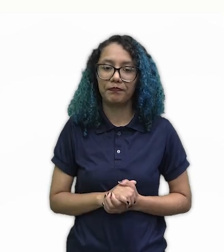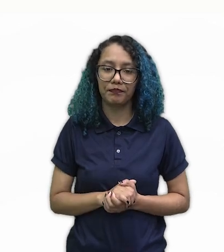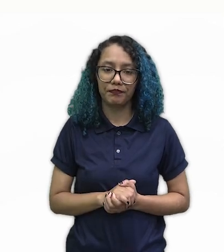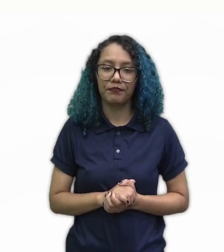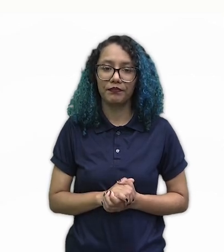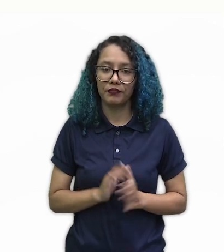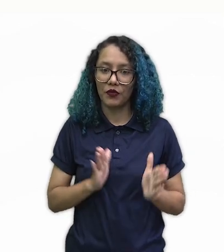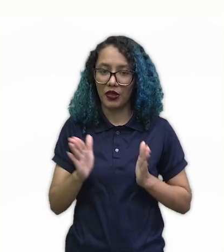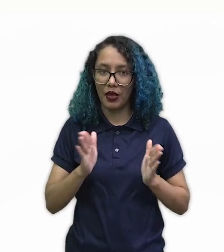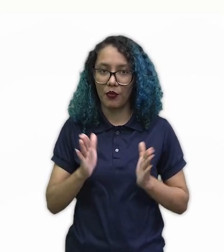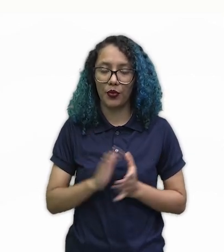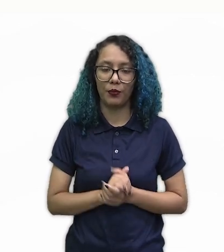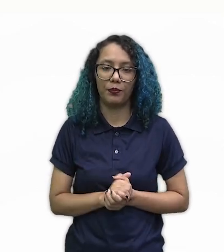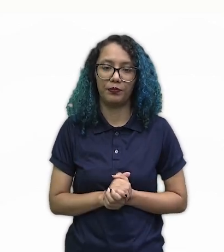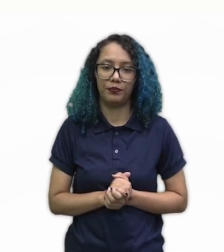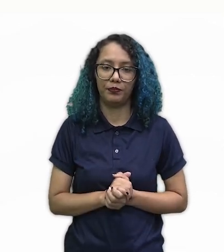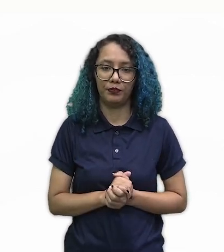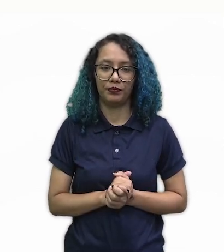tá?